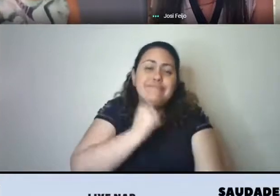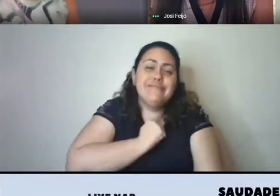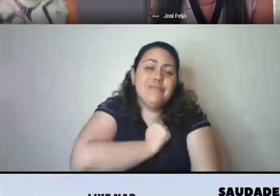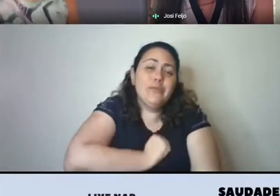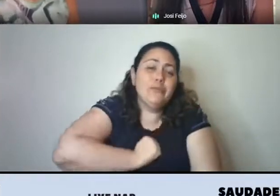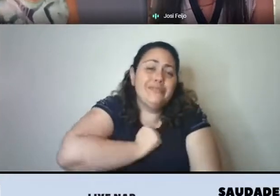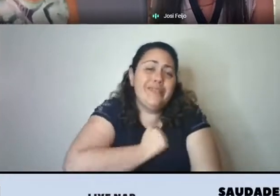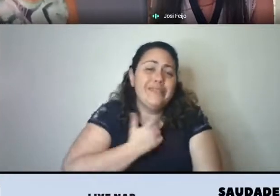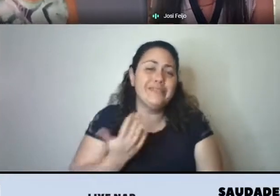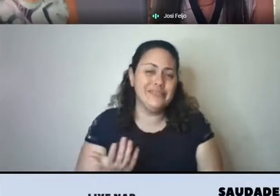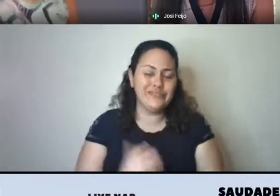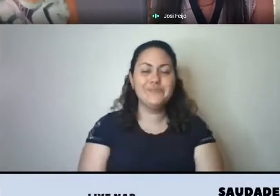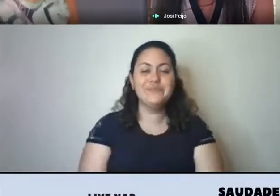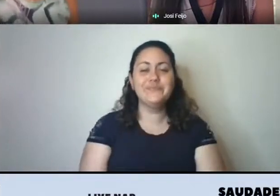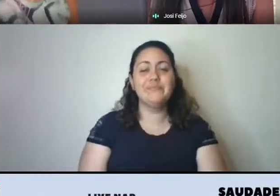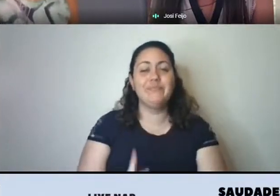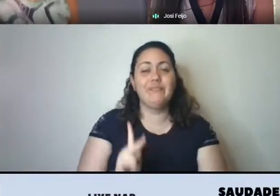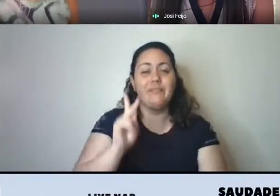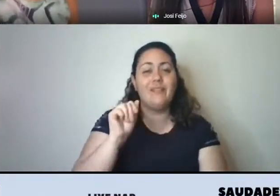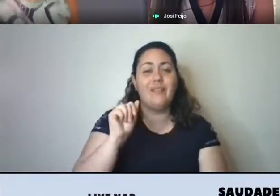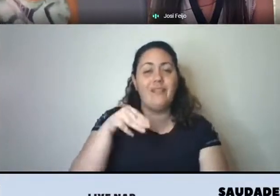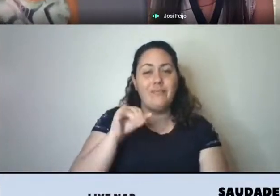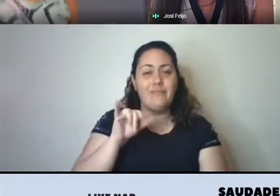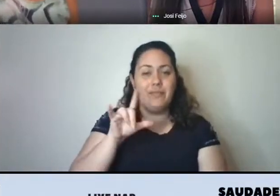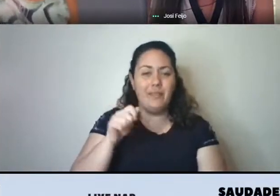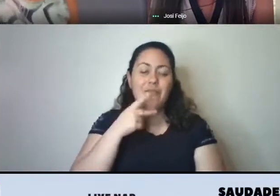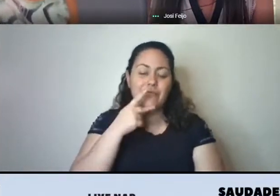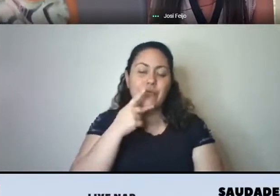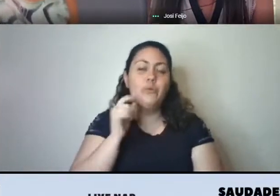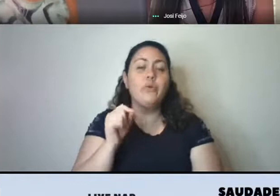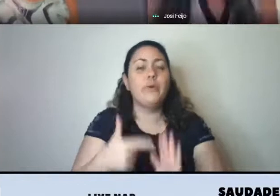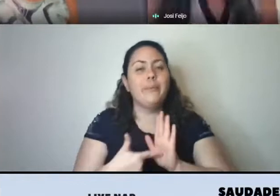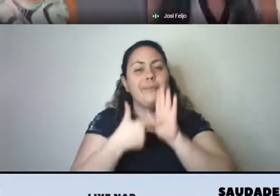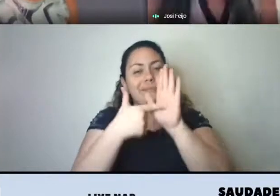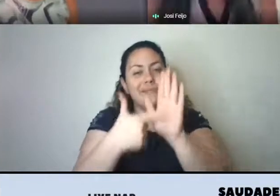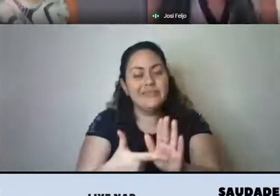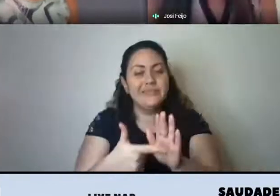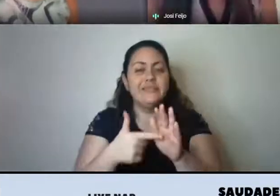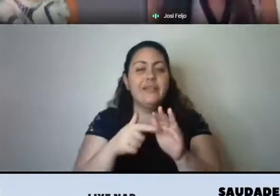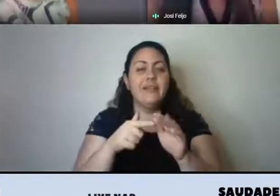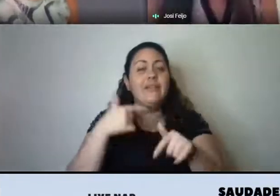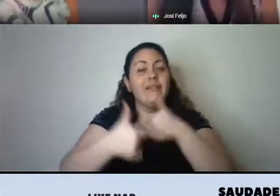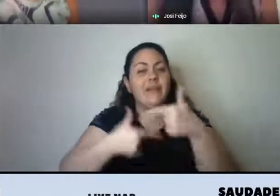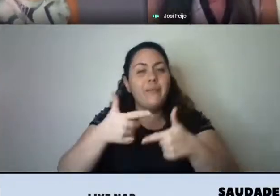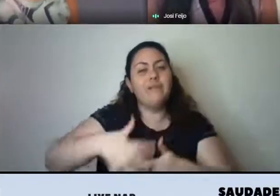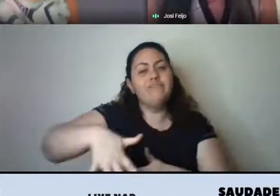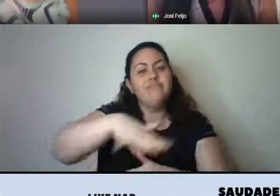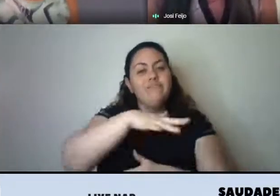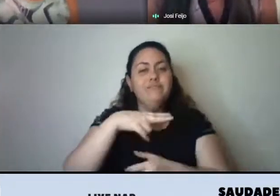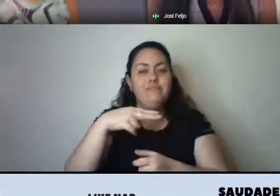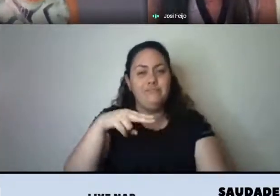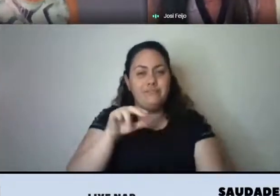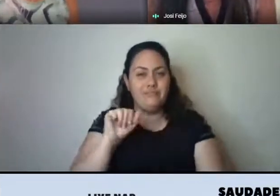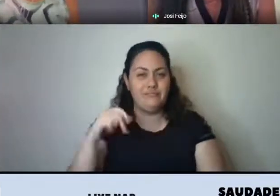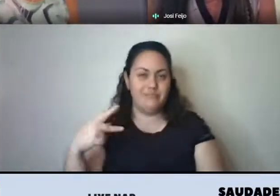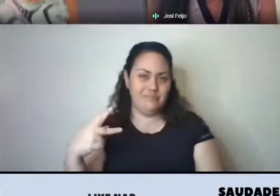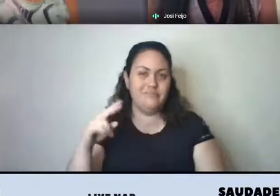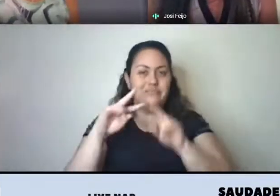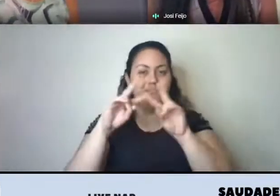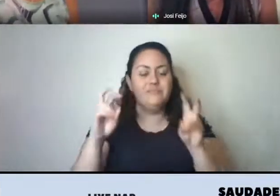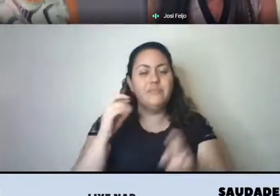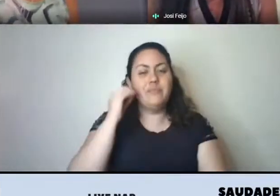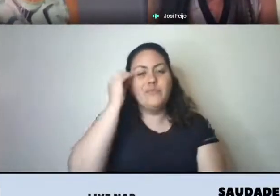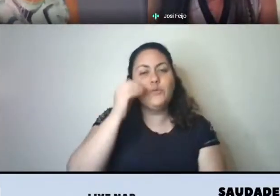o objetivo é estar apresentando o serviço do NAP de psicologia clínica, né, em relação aos atendimentos que vão